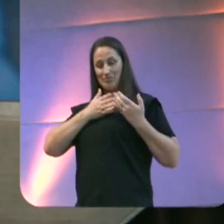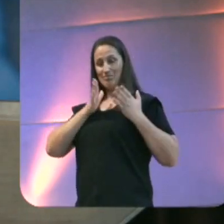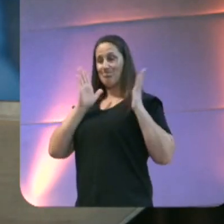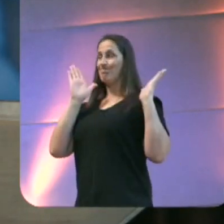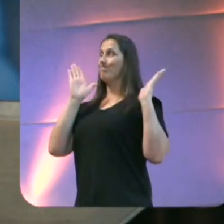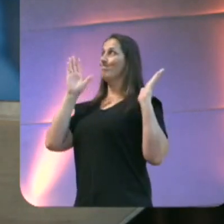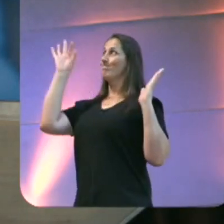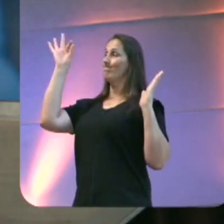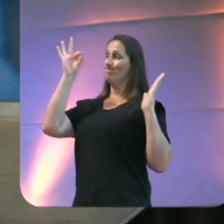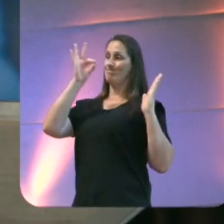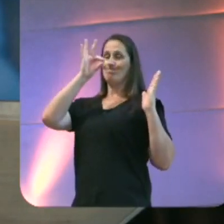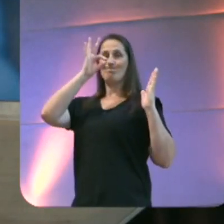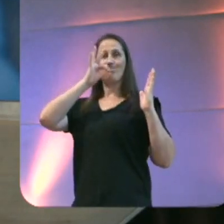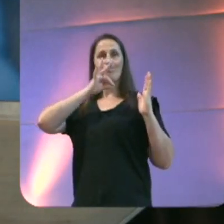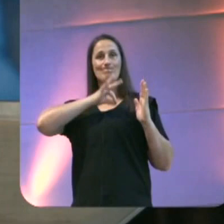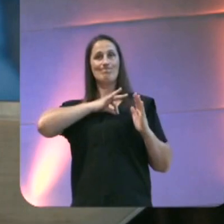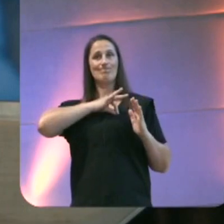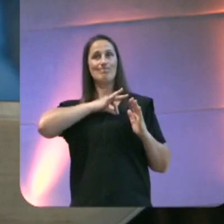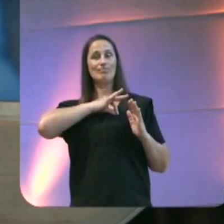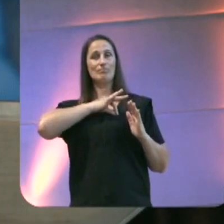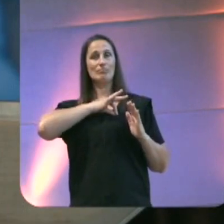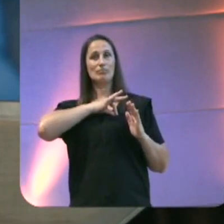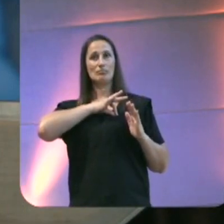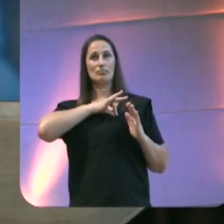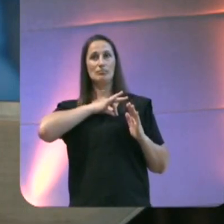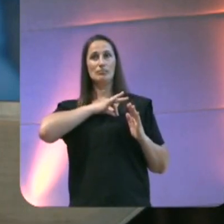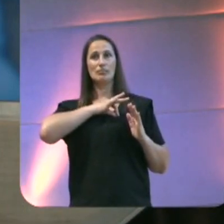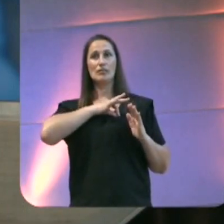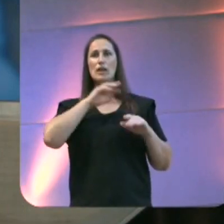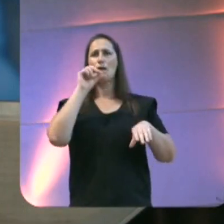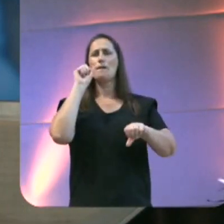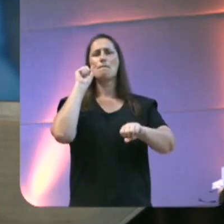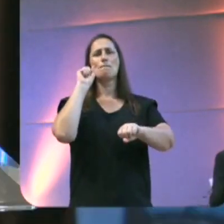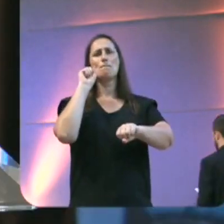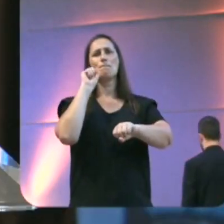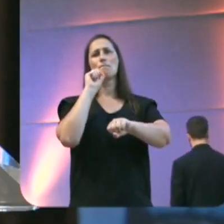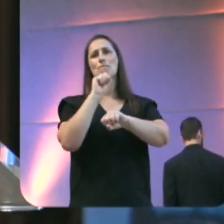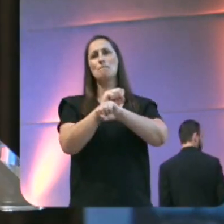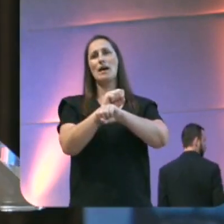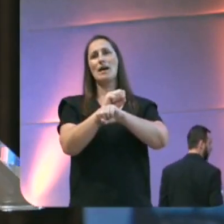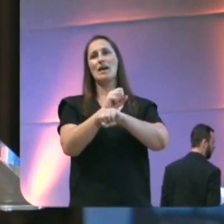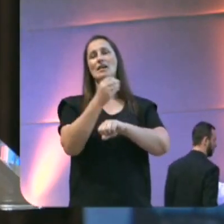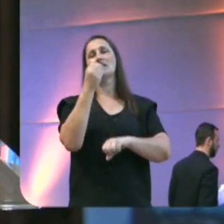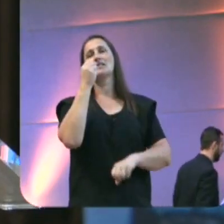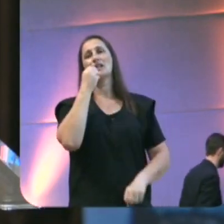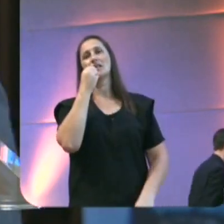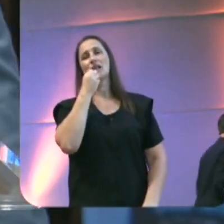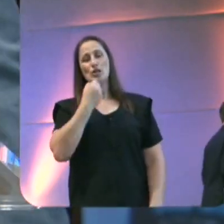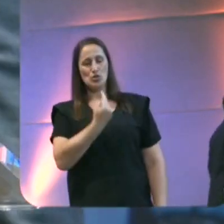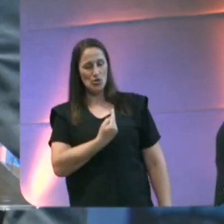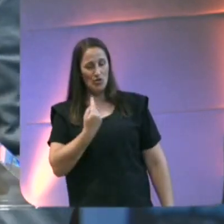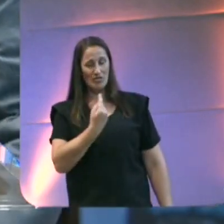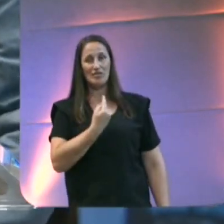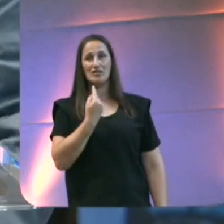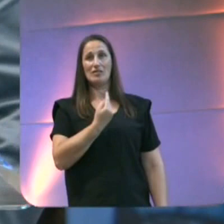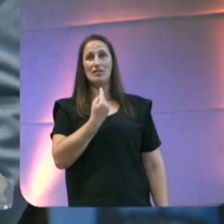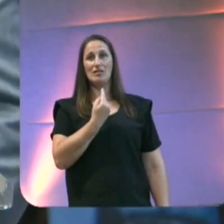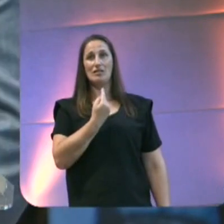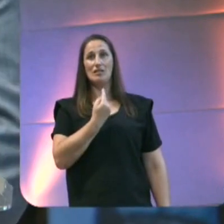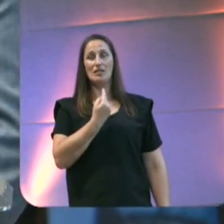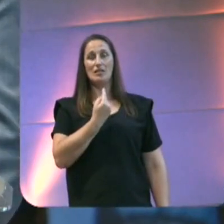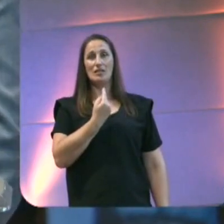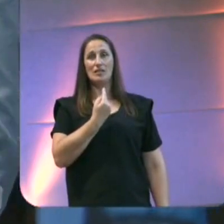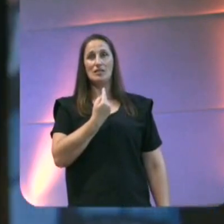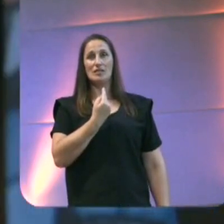tentar viver o propósito de Deus sem o suprimento necessário da graça.